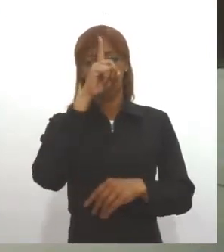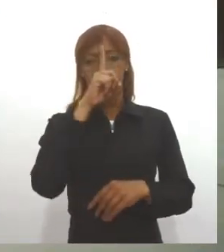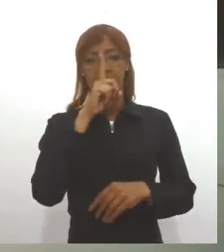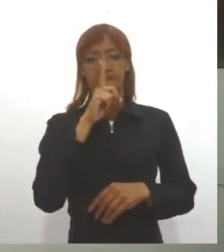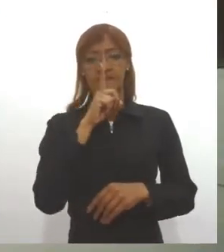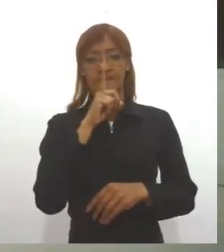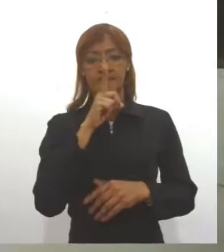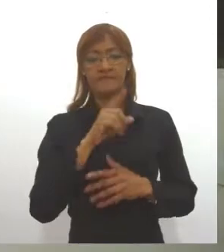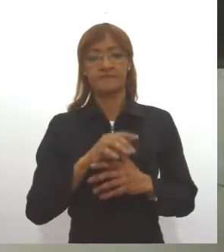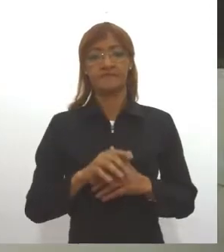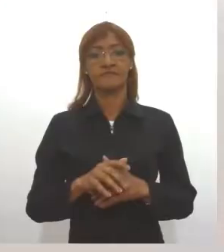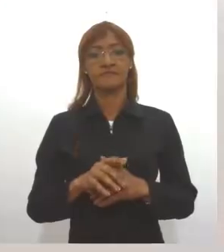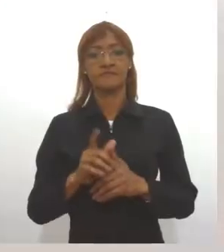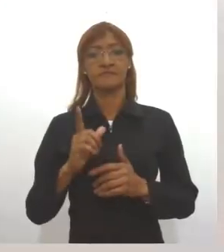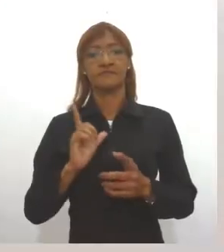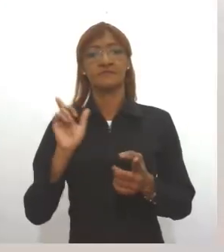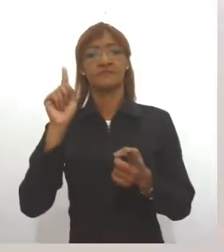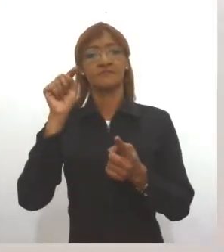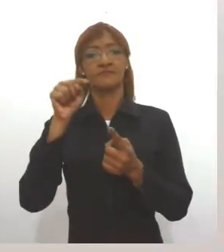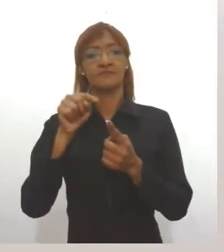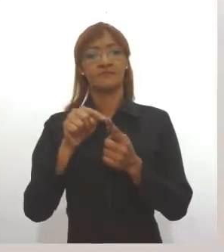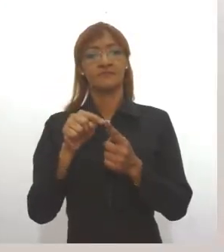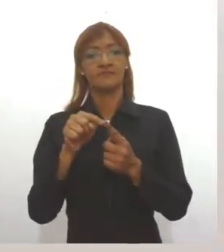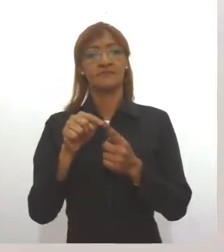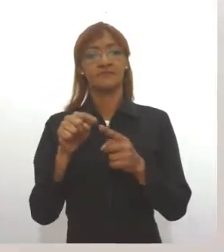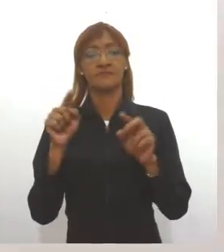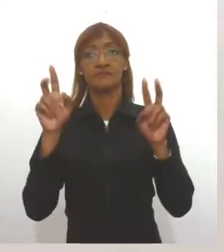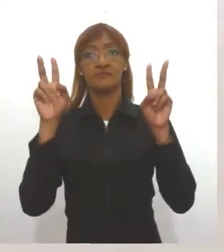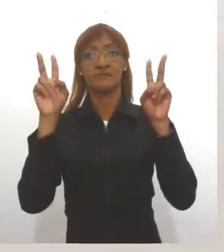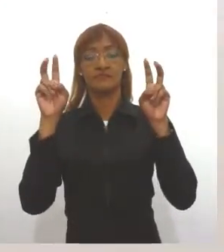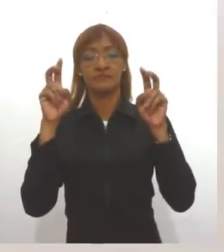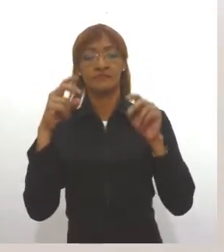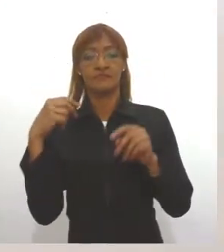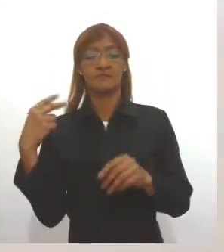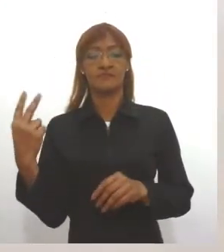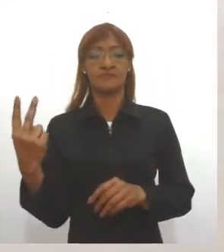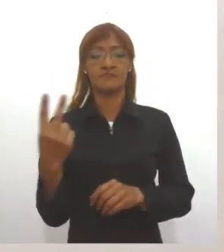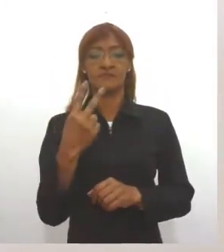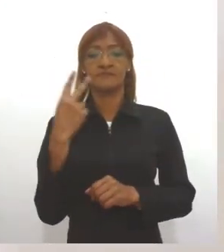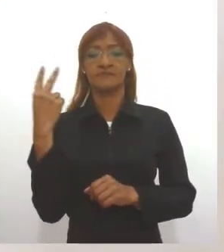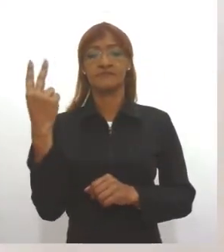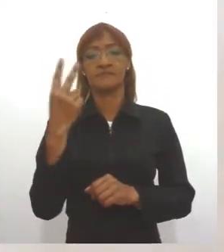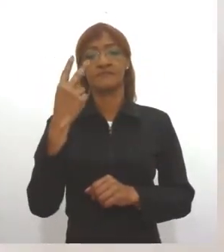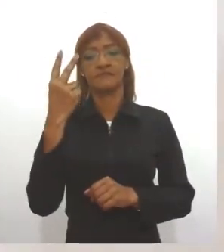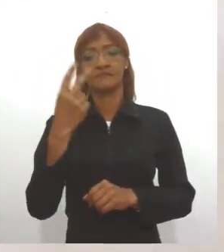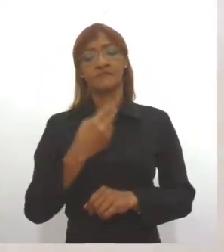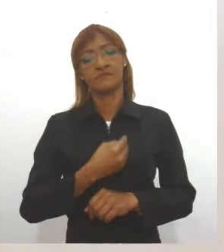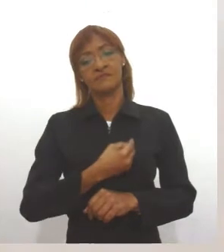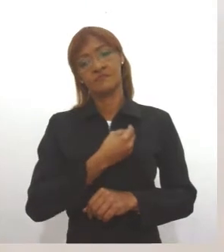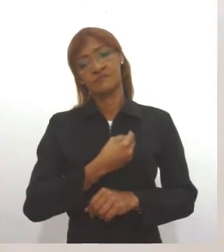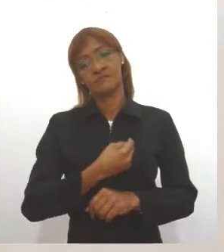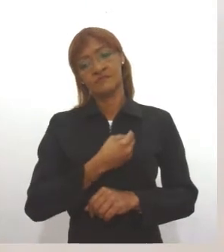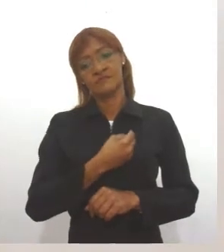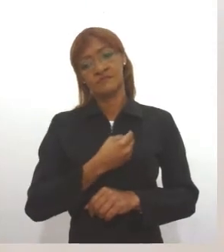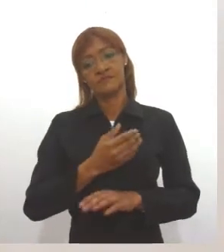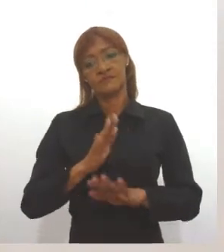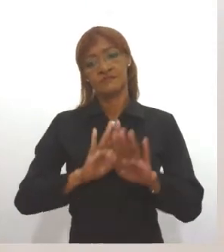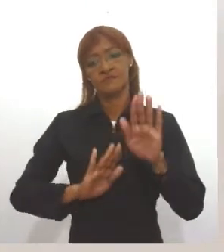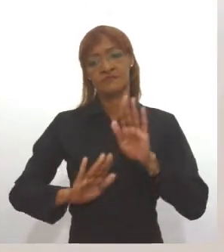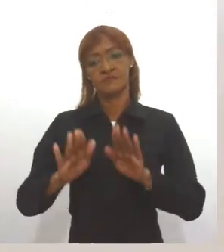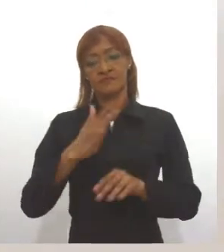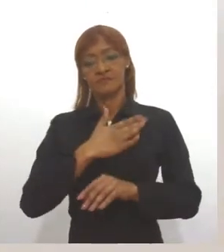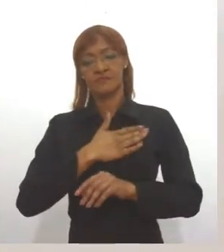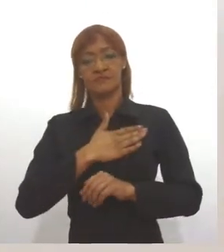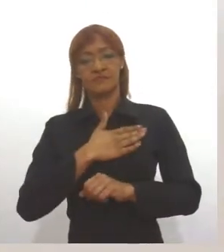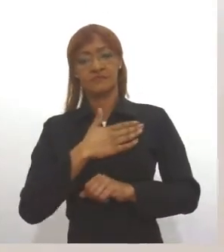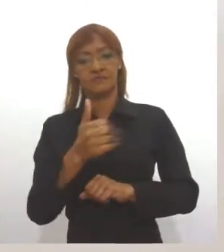com o objetivo de tratar sobre o tema da valorização da vida e da prevenção ao suicídio. É o trabalho desenvolvido